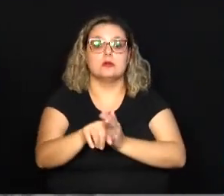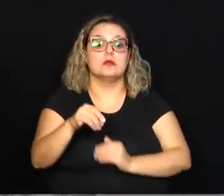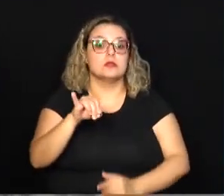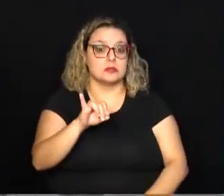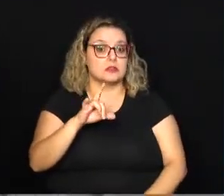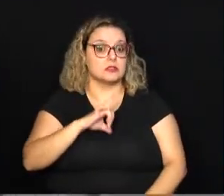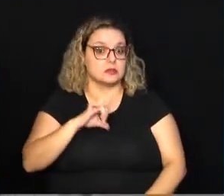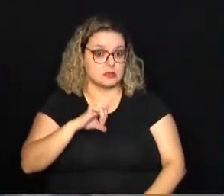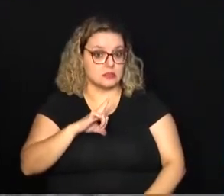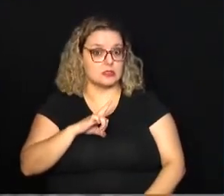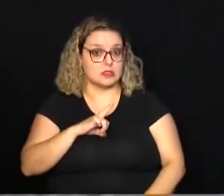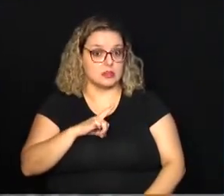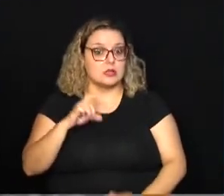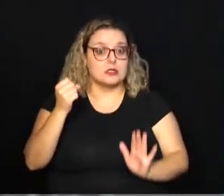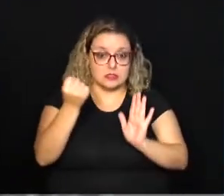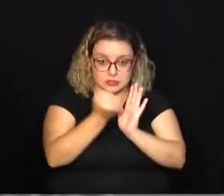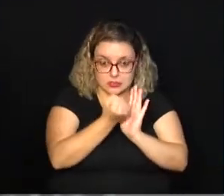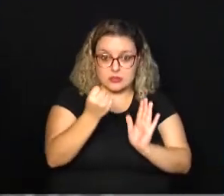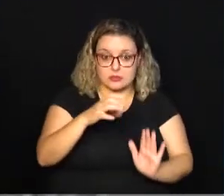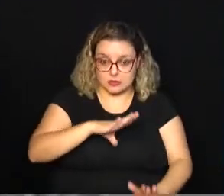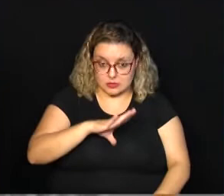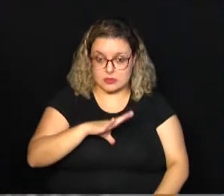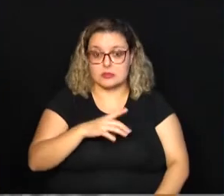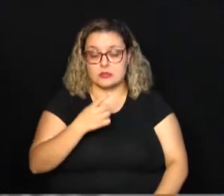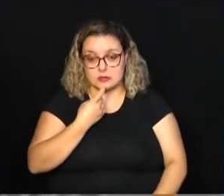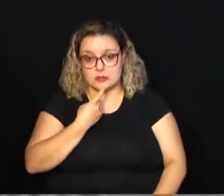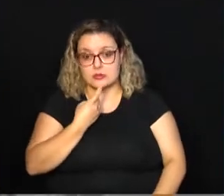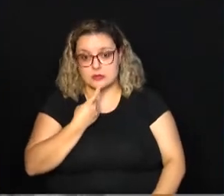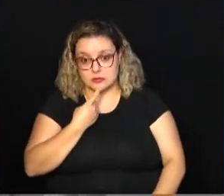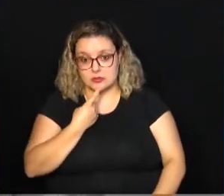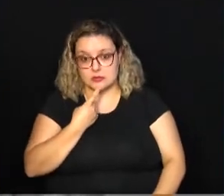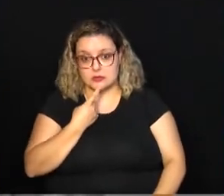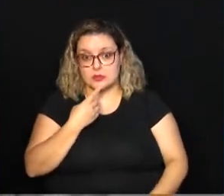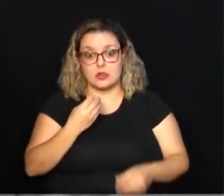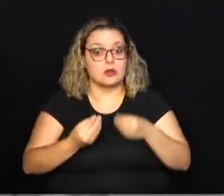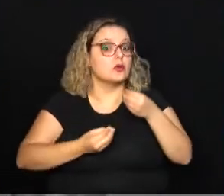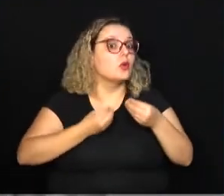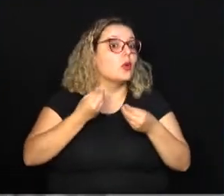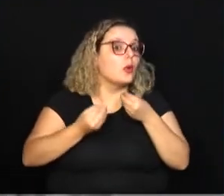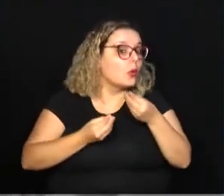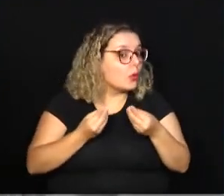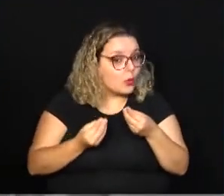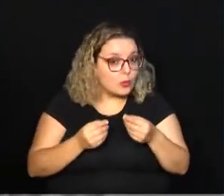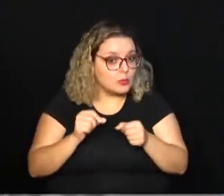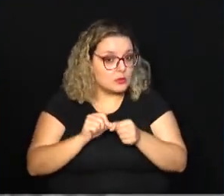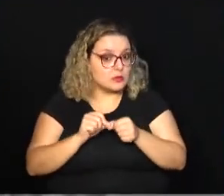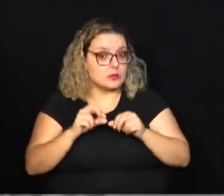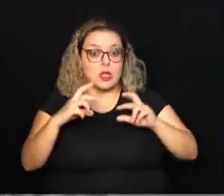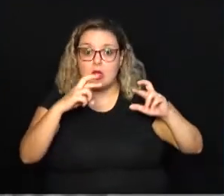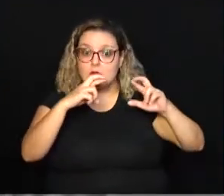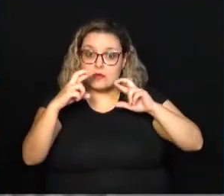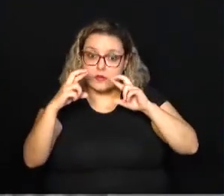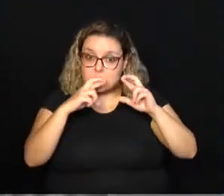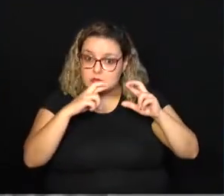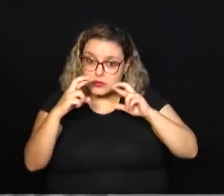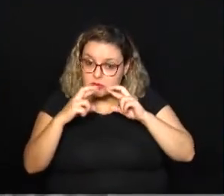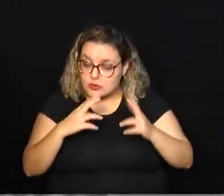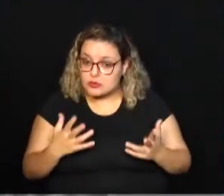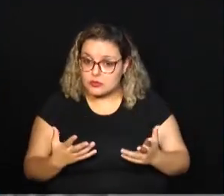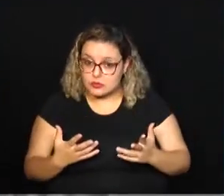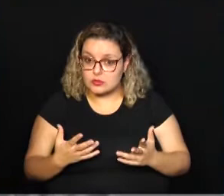sido identificado na cidade de Campinas, né? Como que você está sendo monitorado via